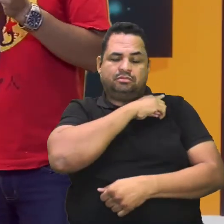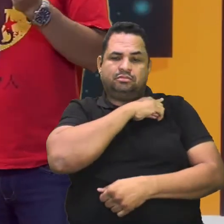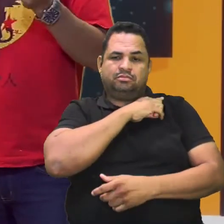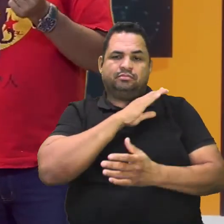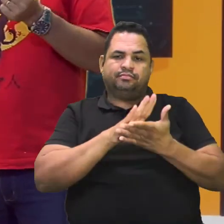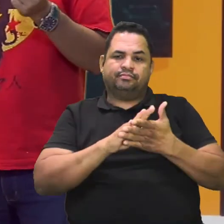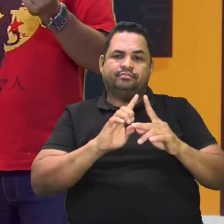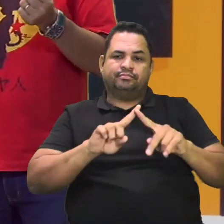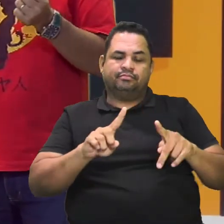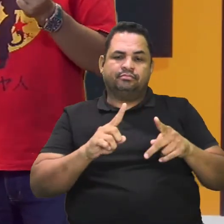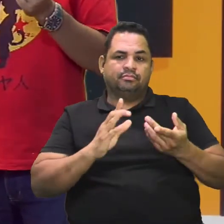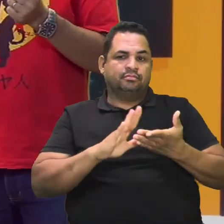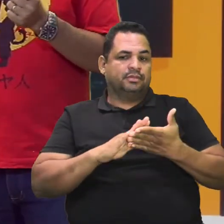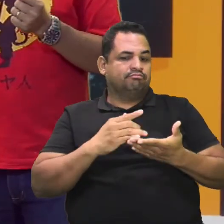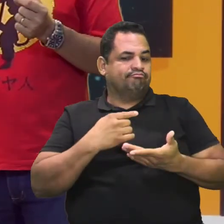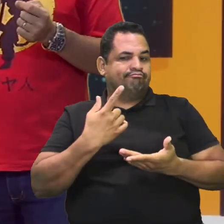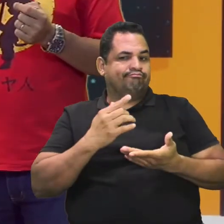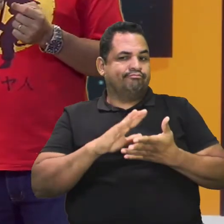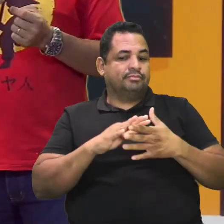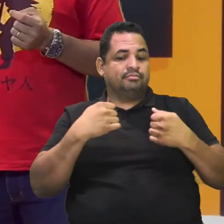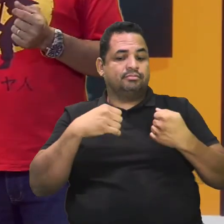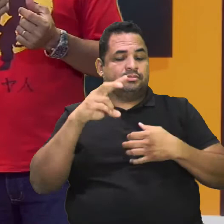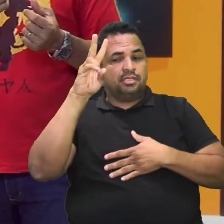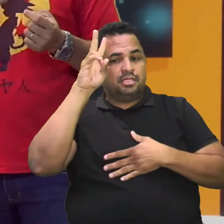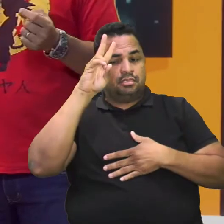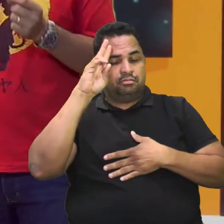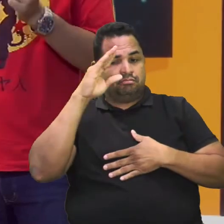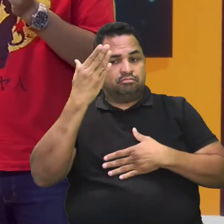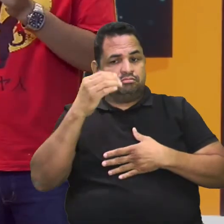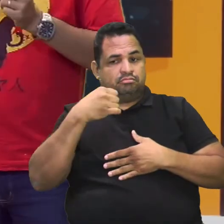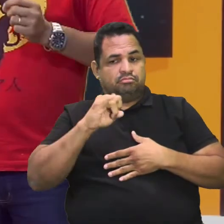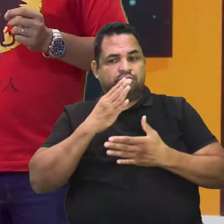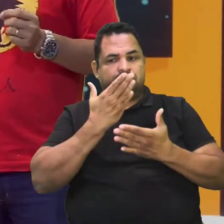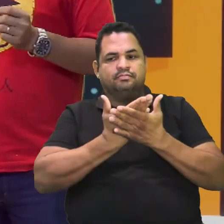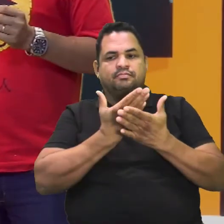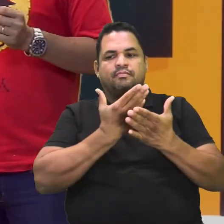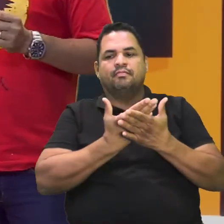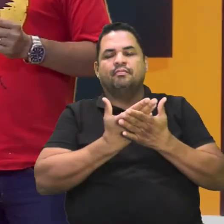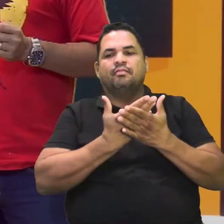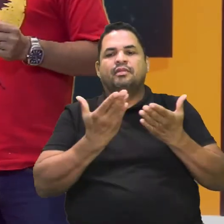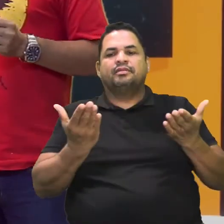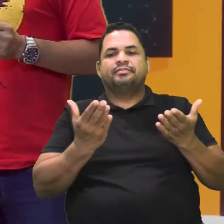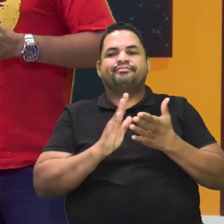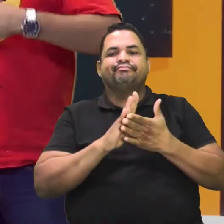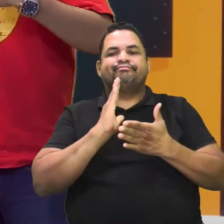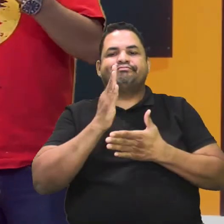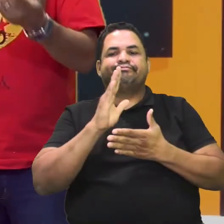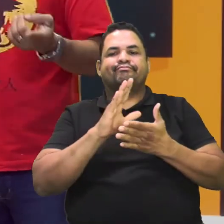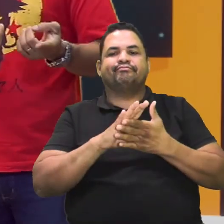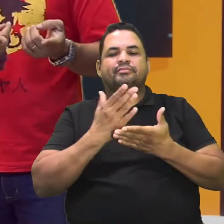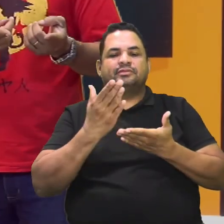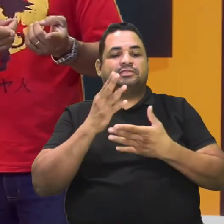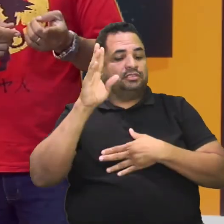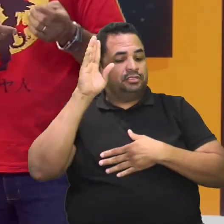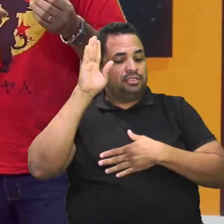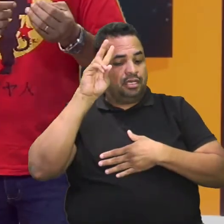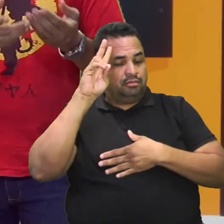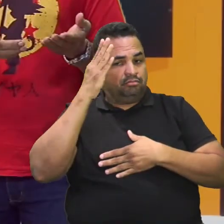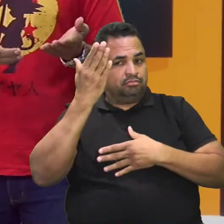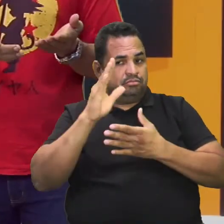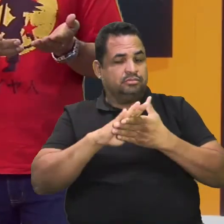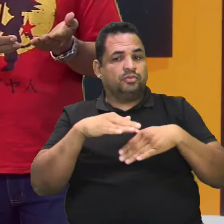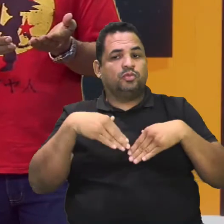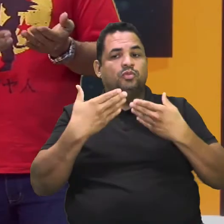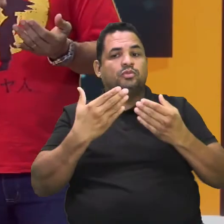Mas isso não nos impede de lembrar a vocês que, se já foi estudada, quer dizer que ela traz uma bagagem.